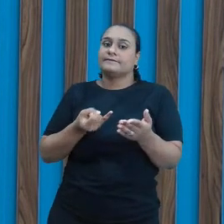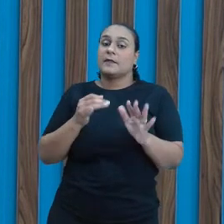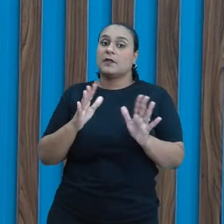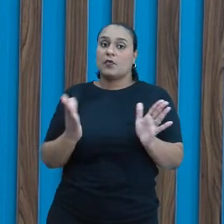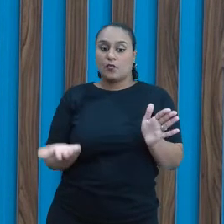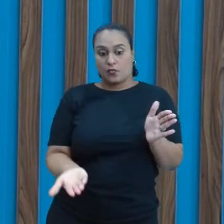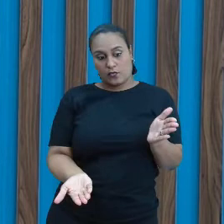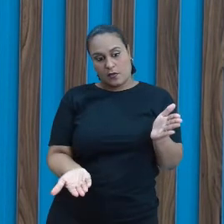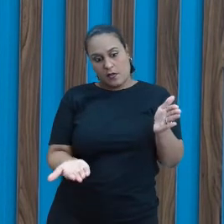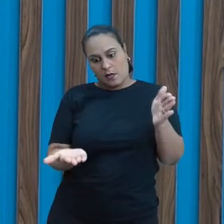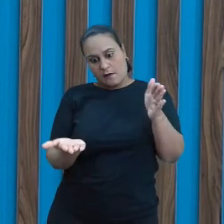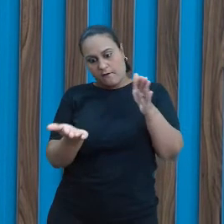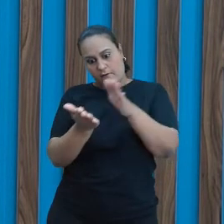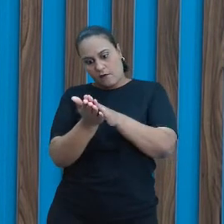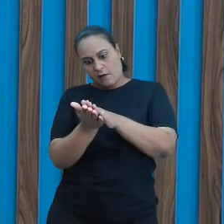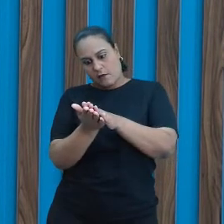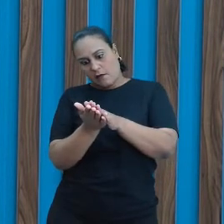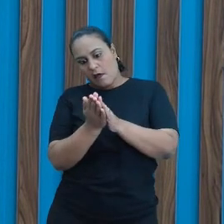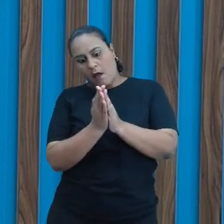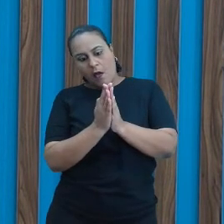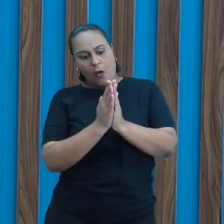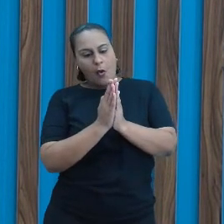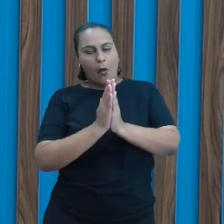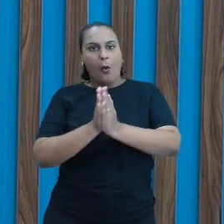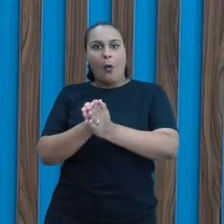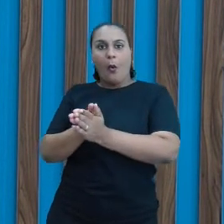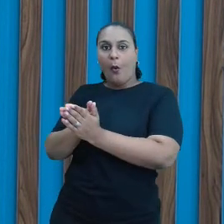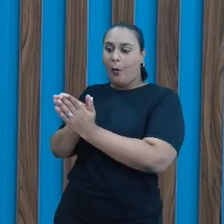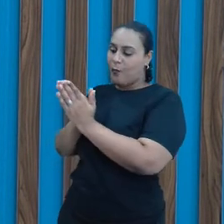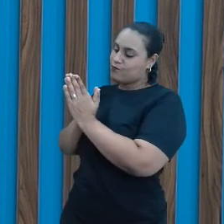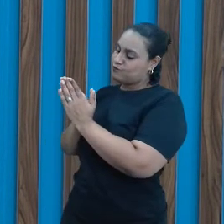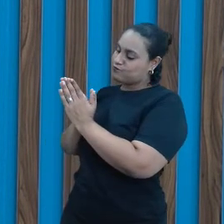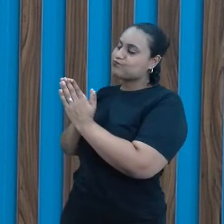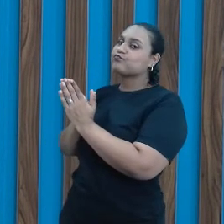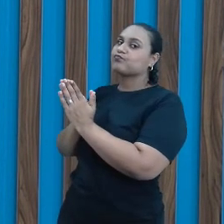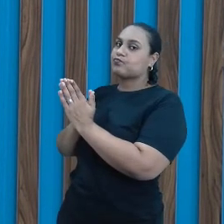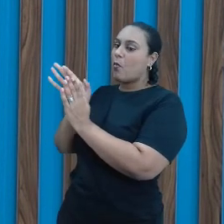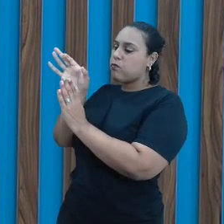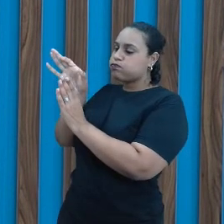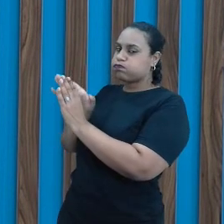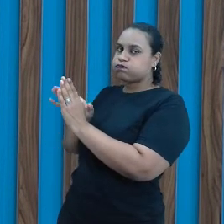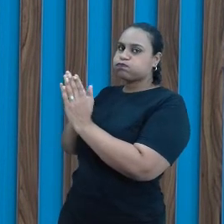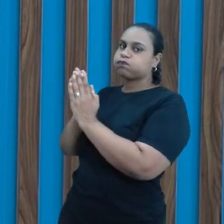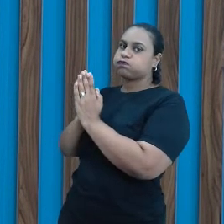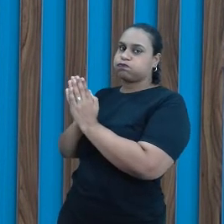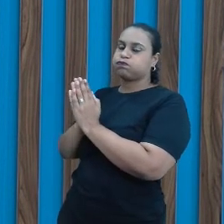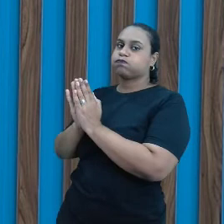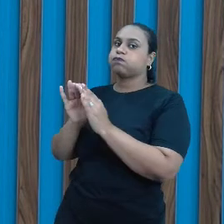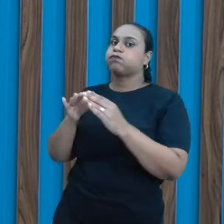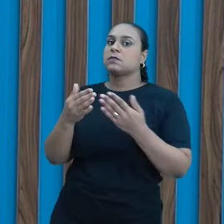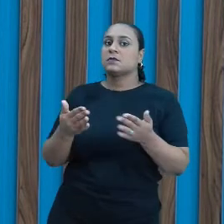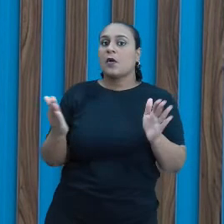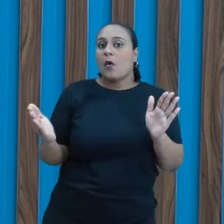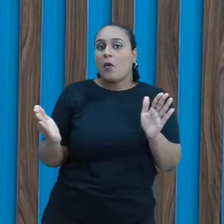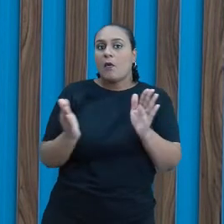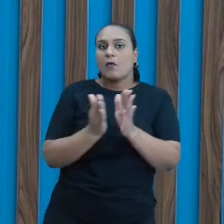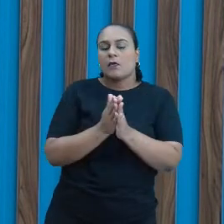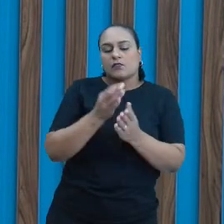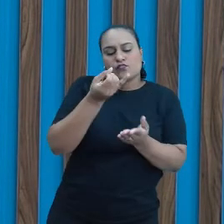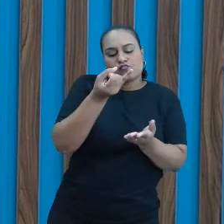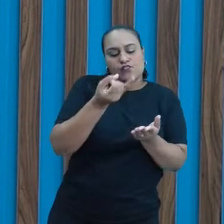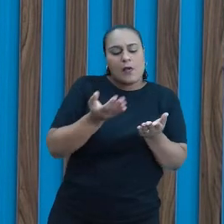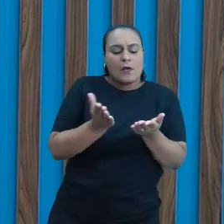junta e fecha o livro, a gente tem ali a espessura do livro todo. Então, uma junção de folhinhas